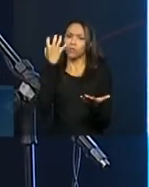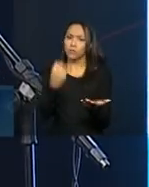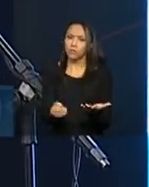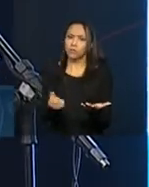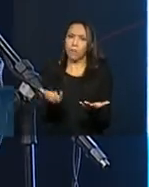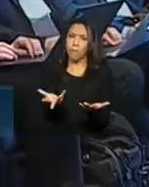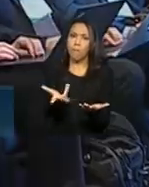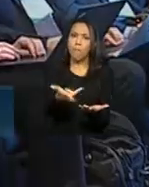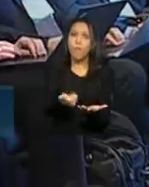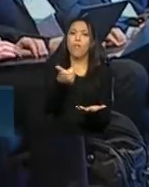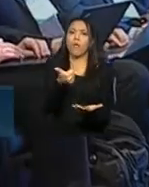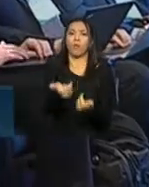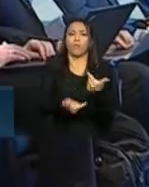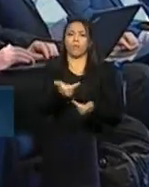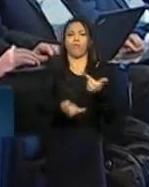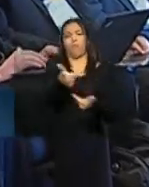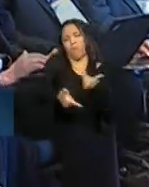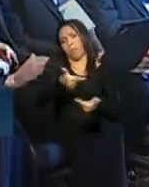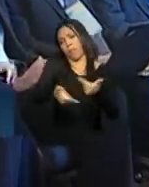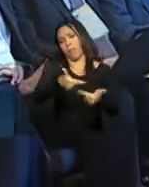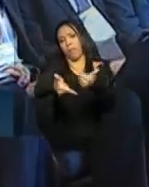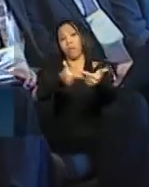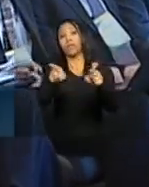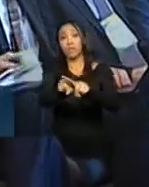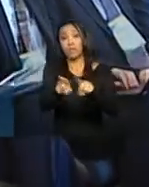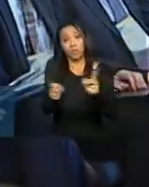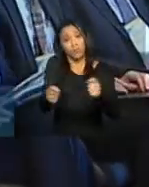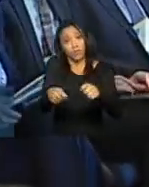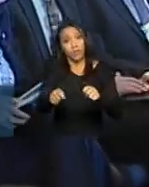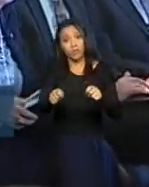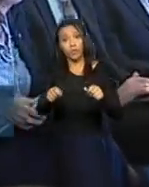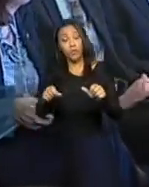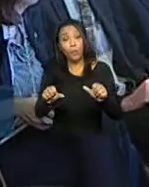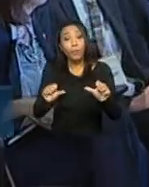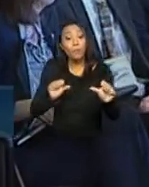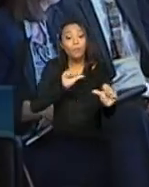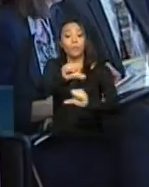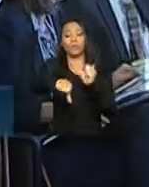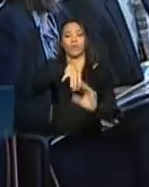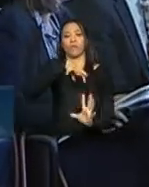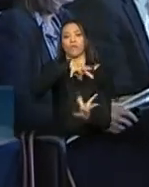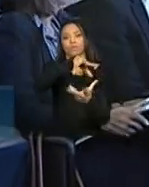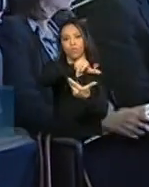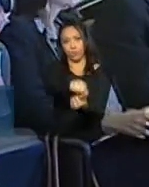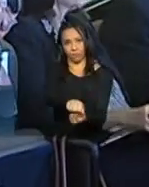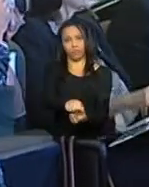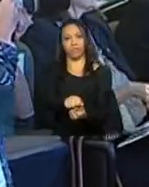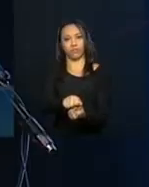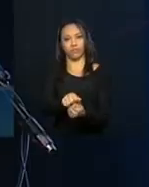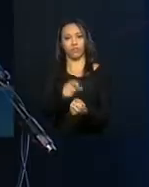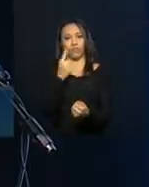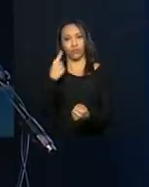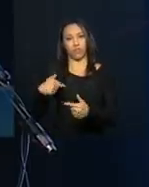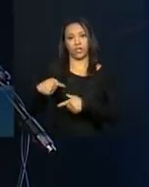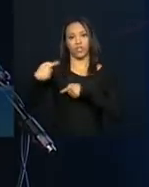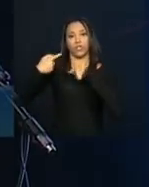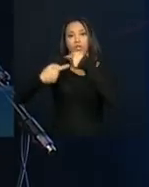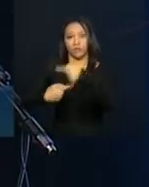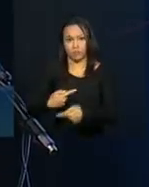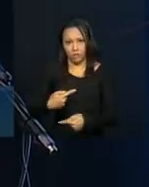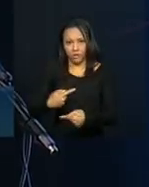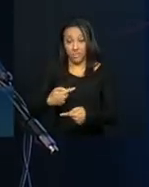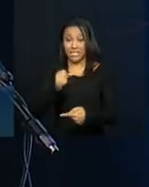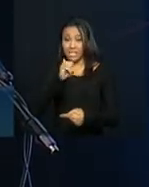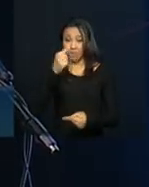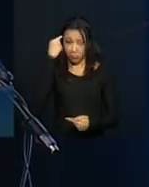próprias políticas, é possível mudar o mundo numa geração. Se pensamos que em